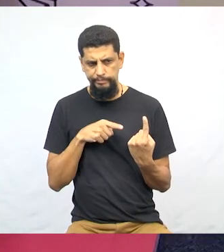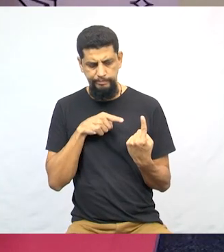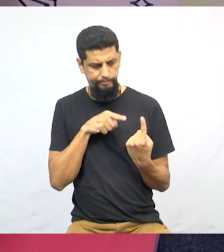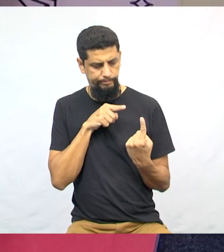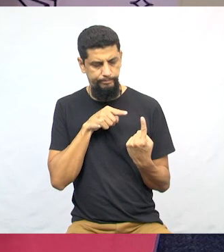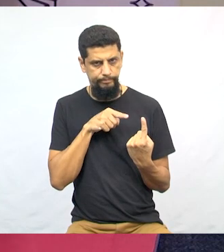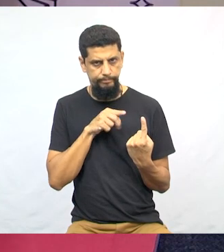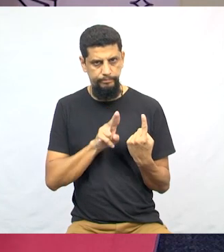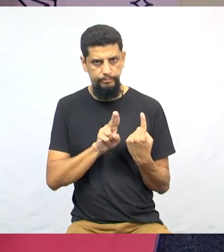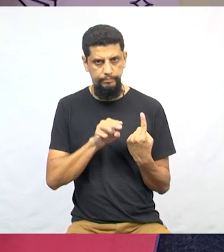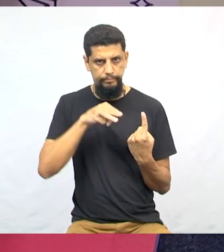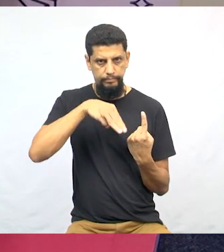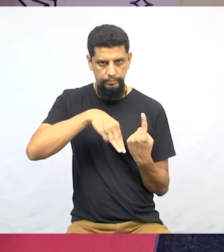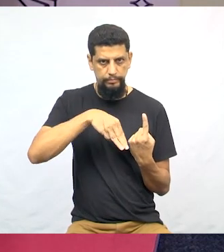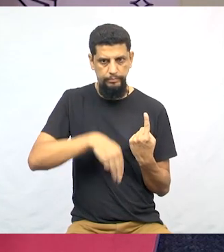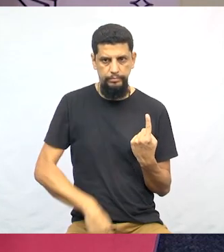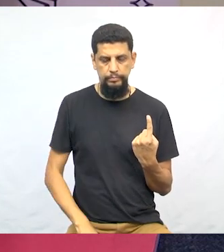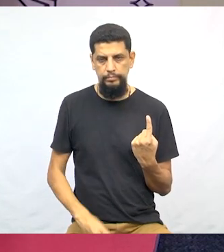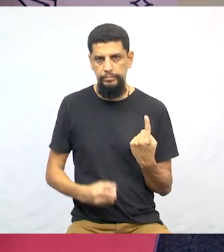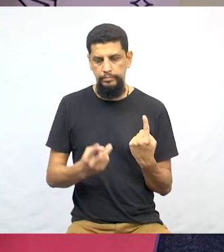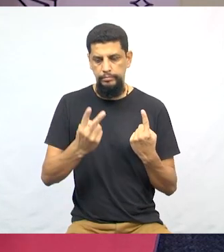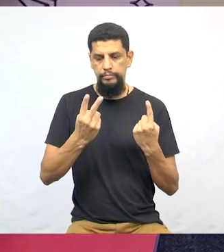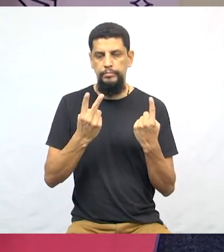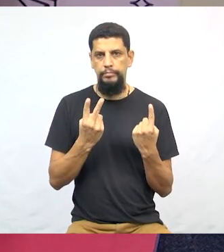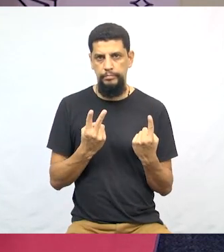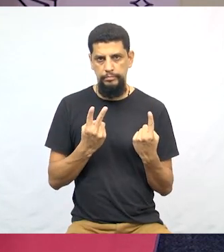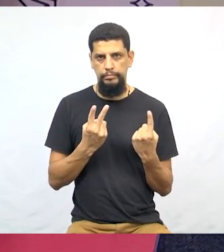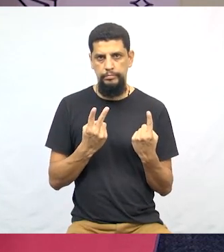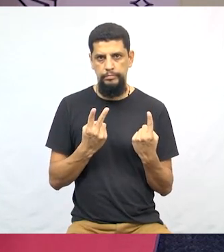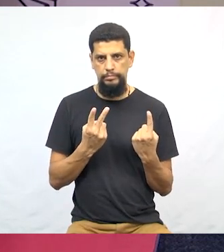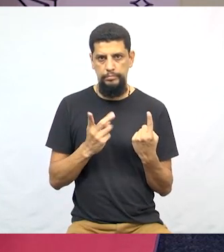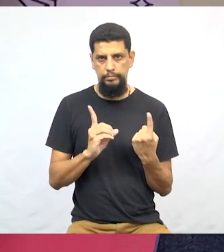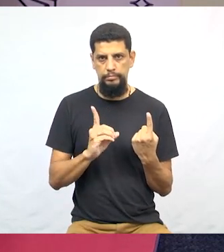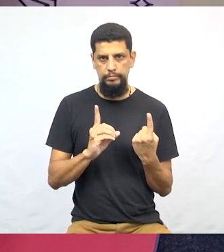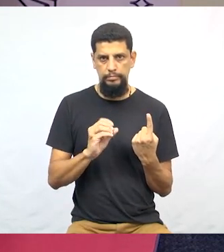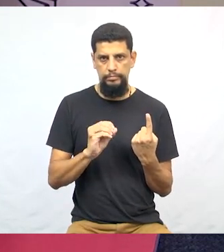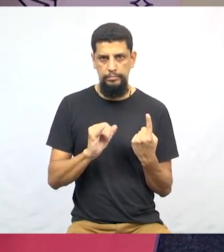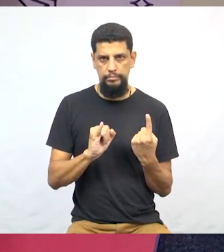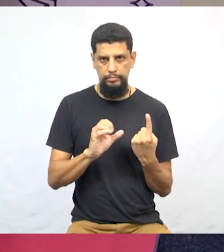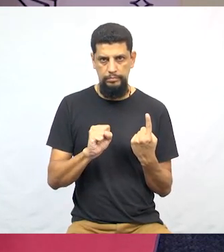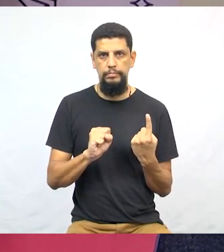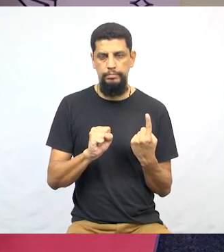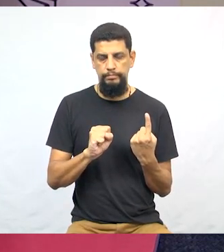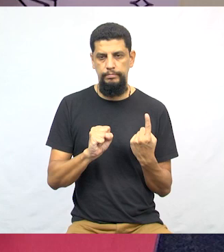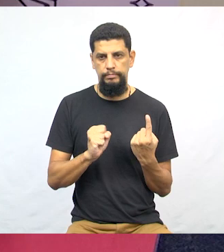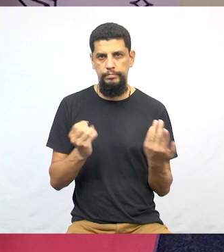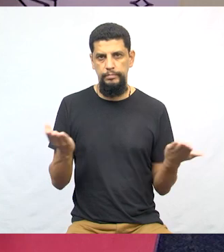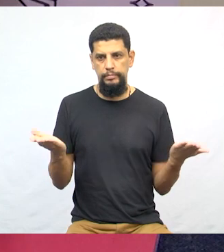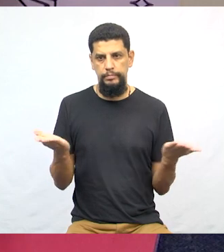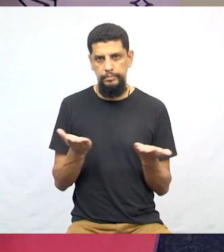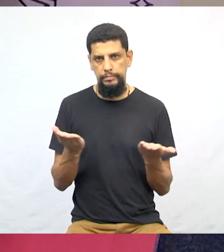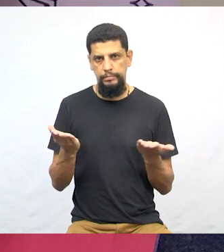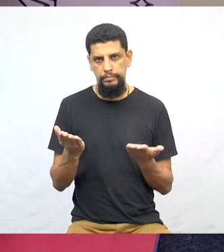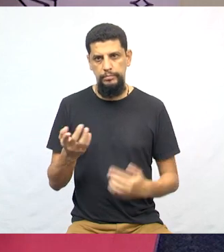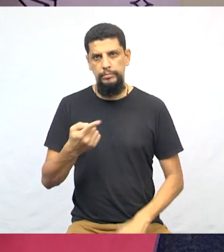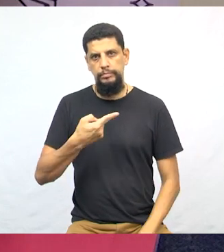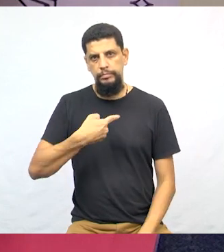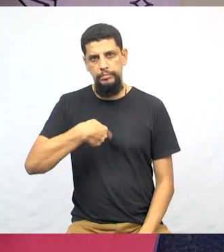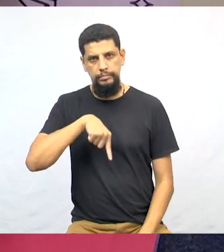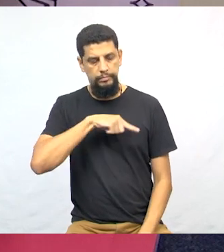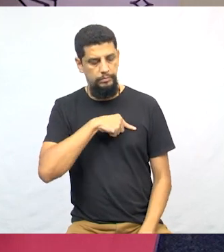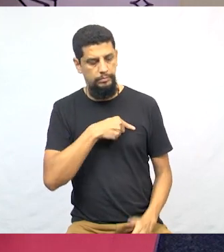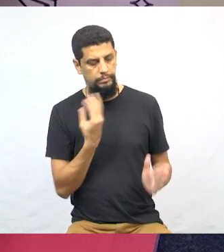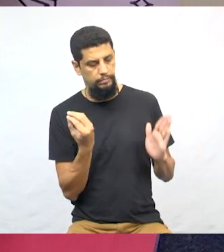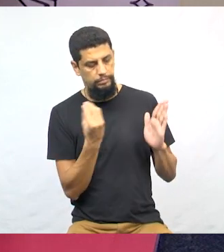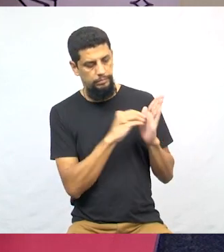é isso? Isso. E temos o número 2. 2. Aqui nós